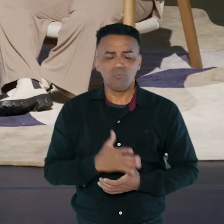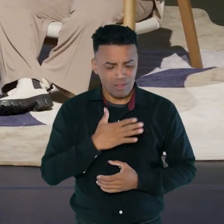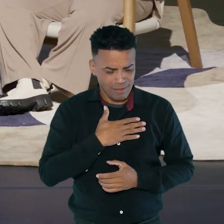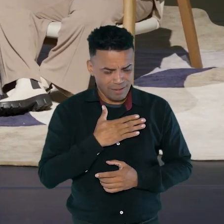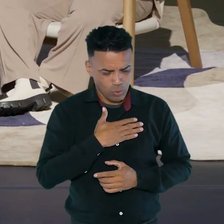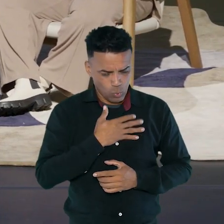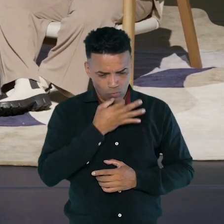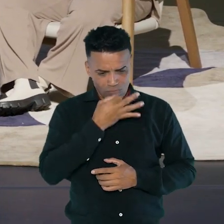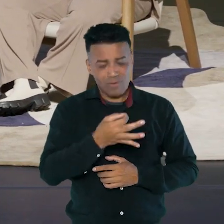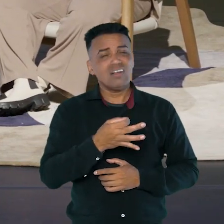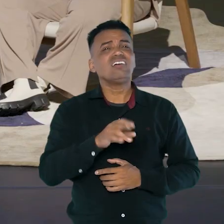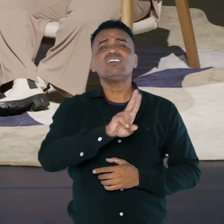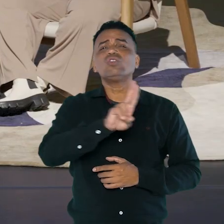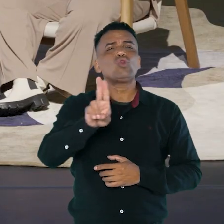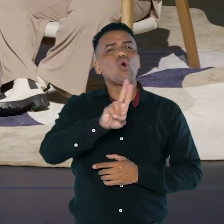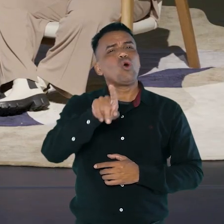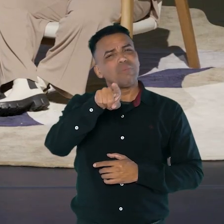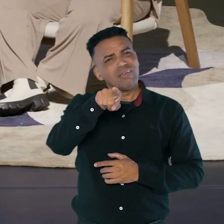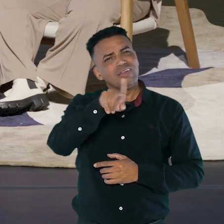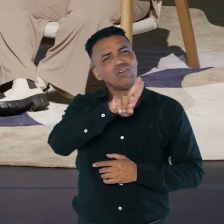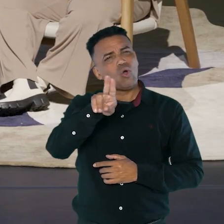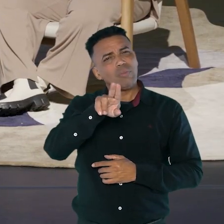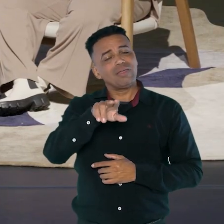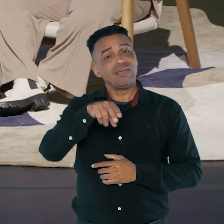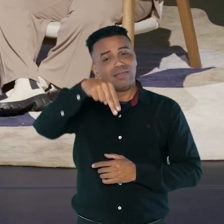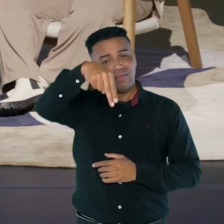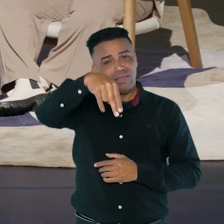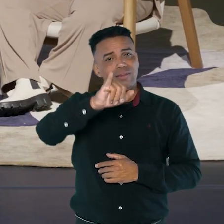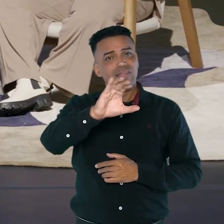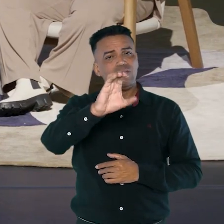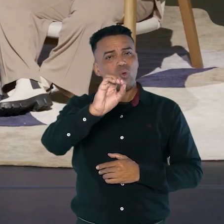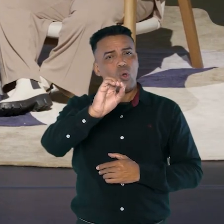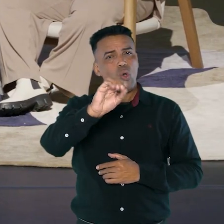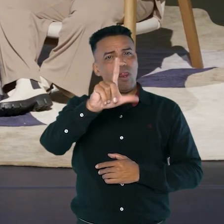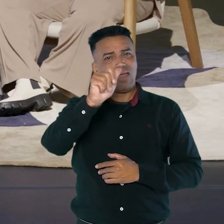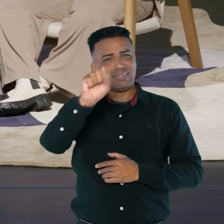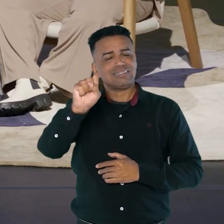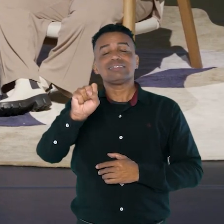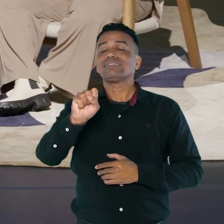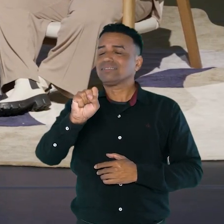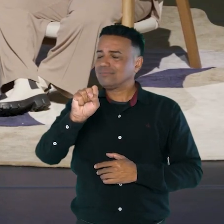que... Qual é o seu nome, irmão? Nicolas.